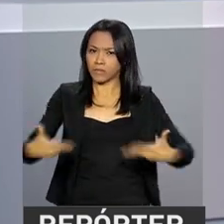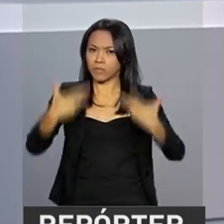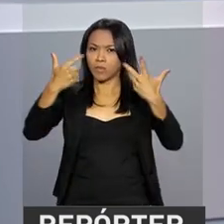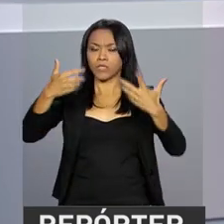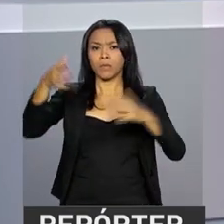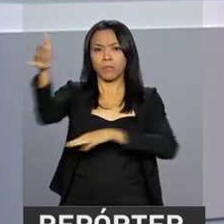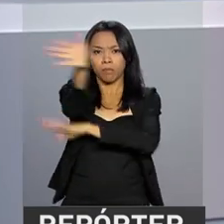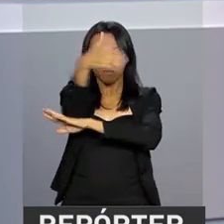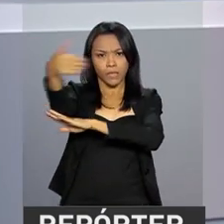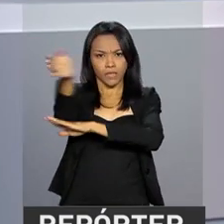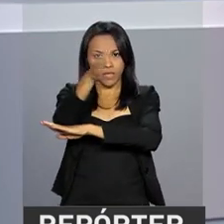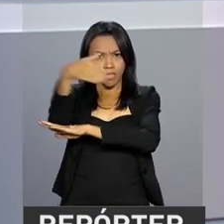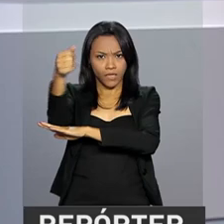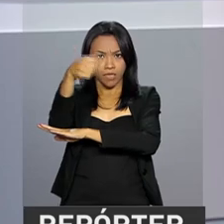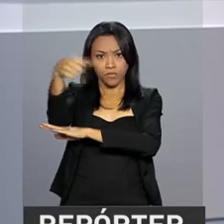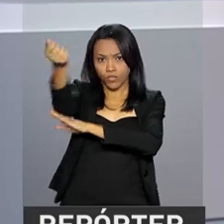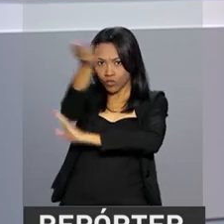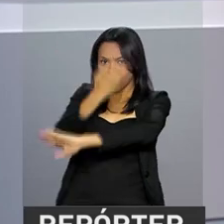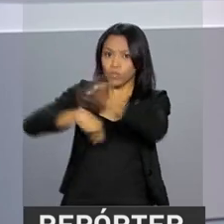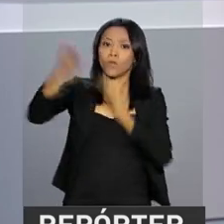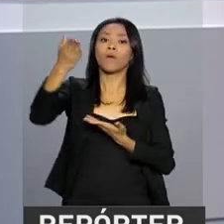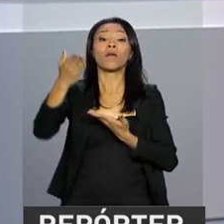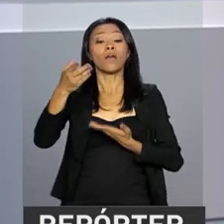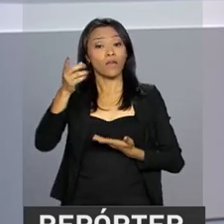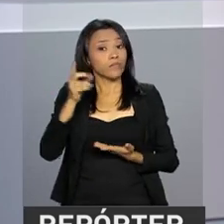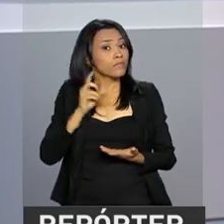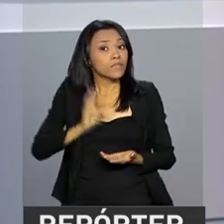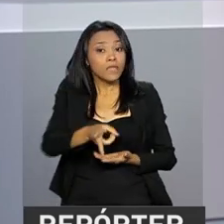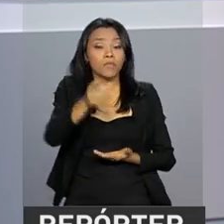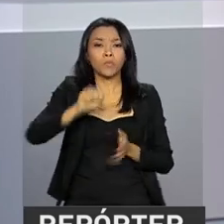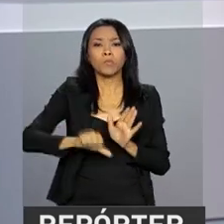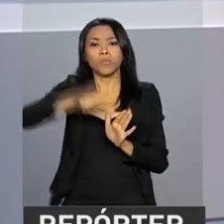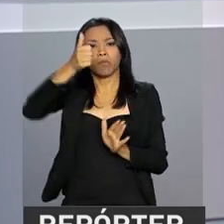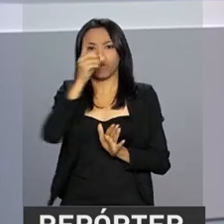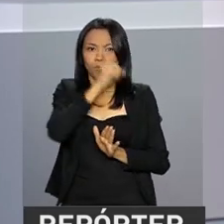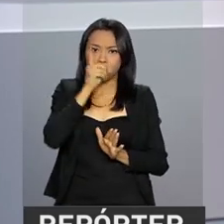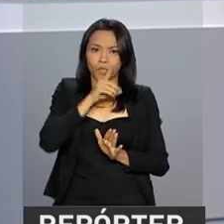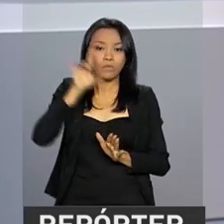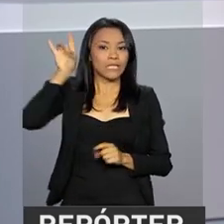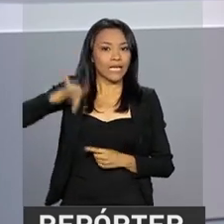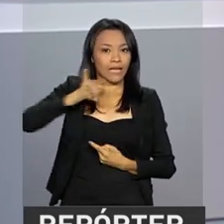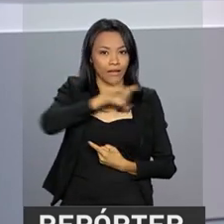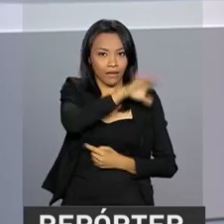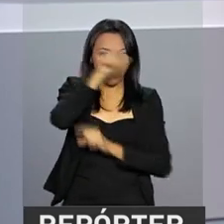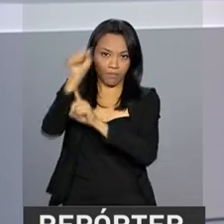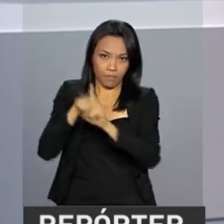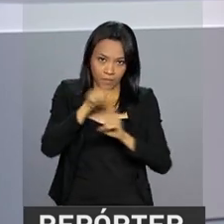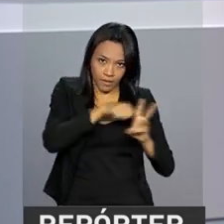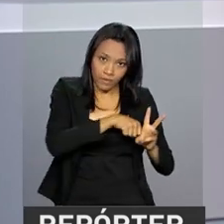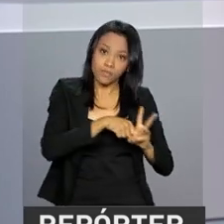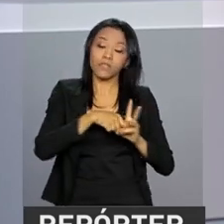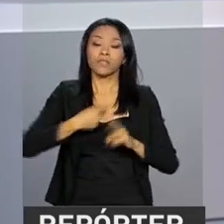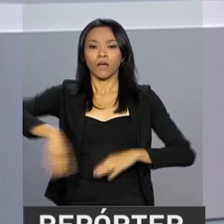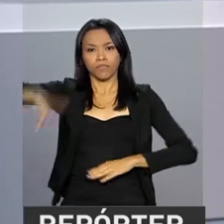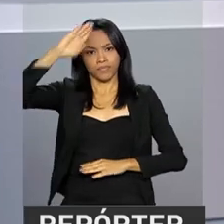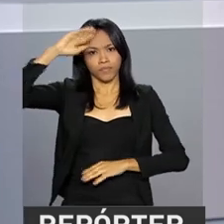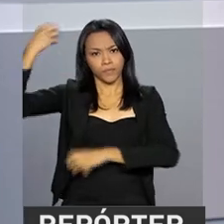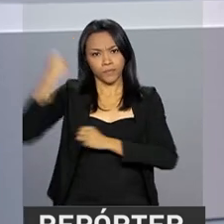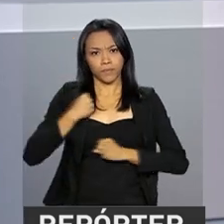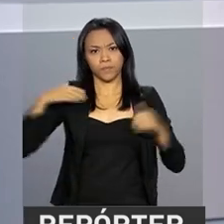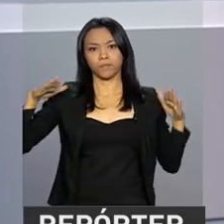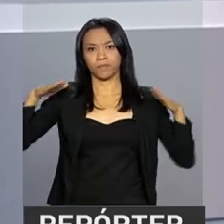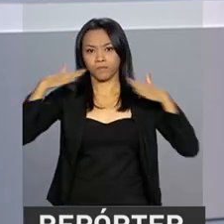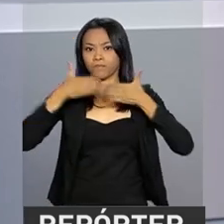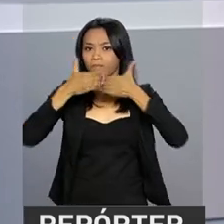três poderes aqui em brasília a solenidade acontece todo primeiro domingo de cada mês às forças armadas aeronáutica marinha e exército